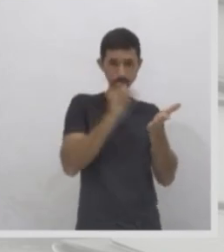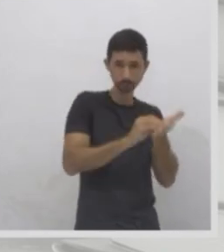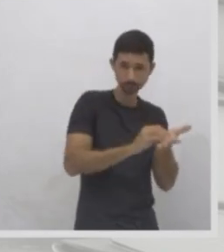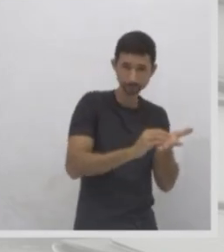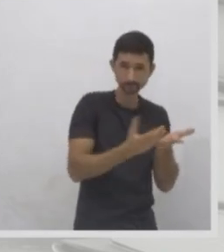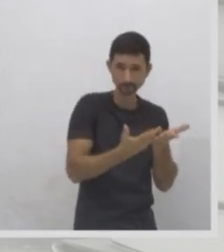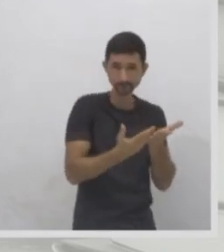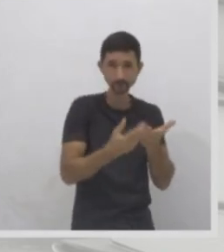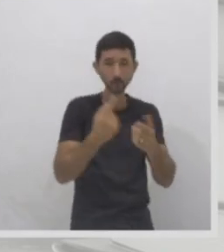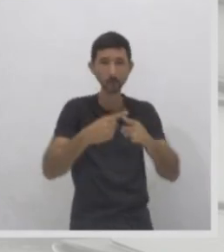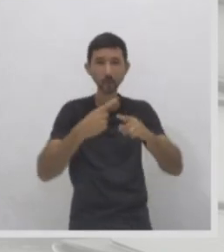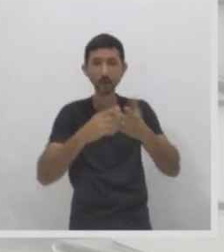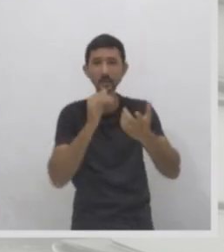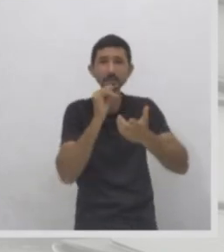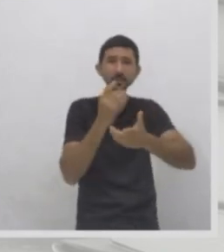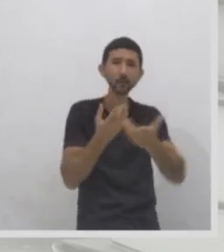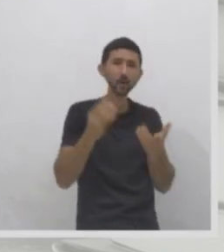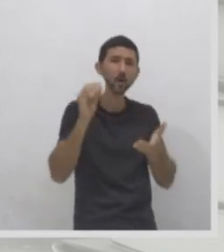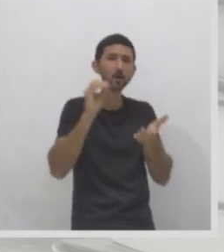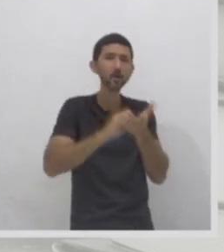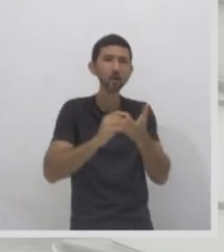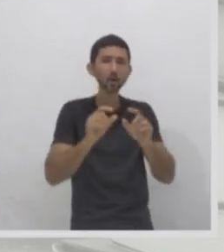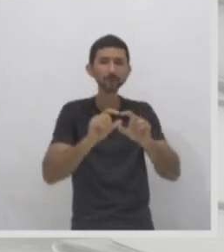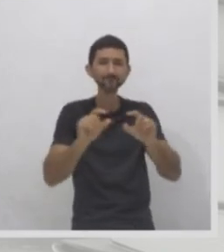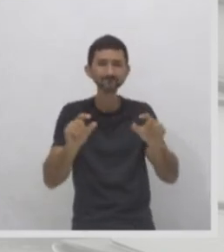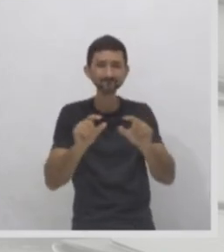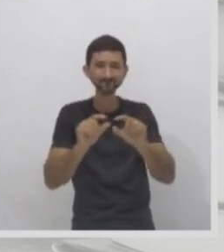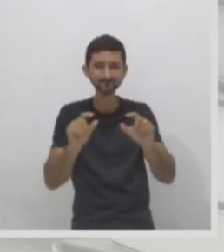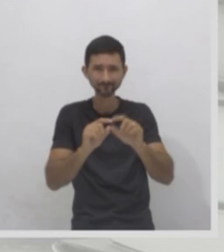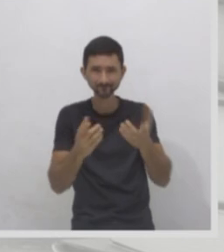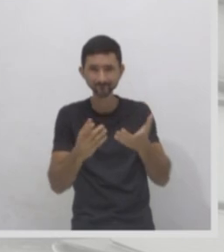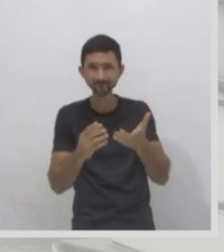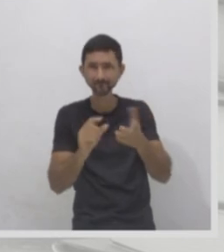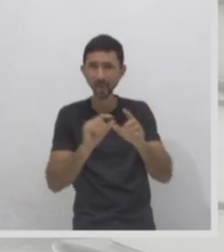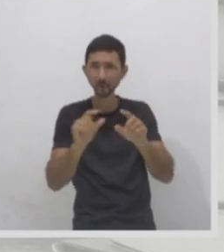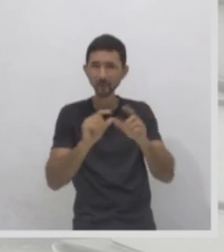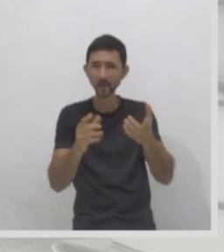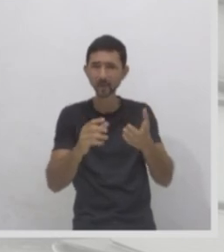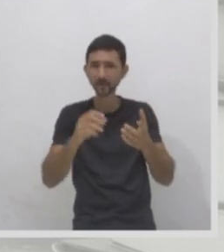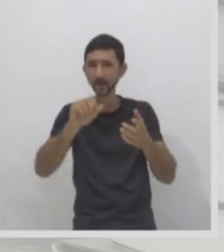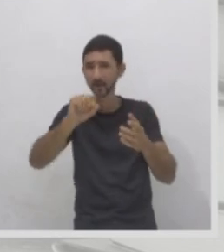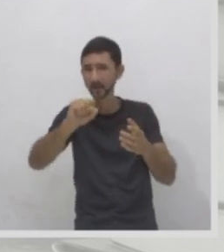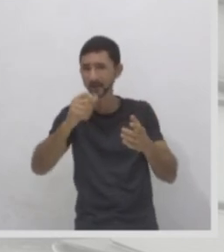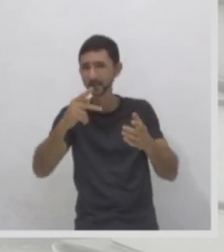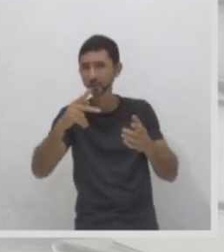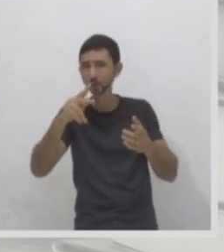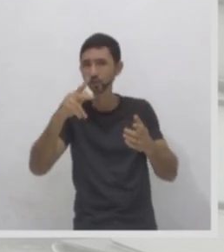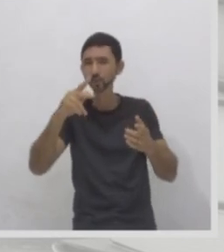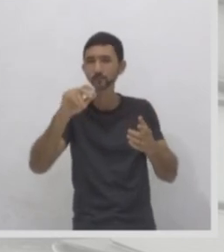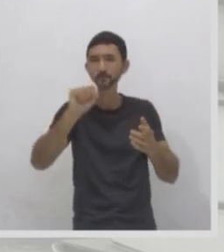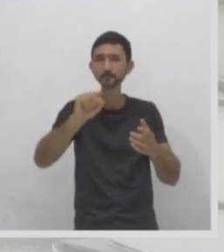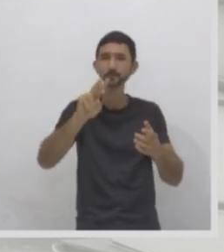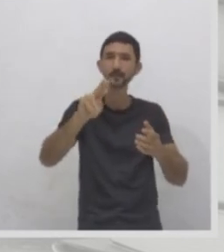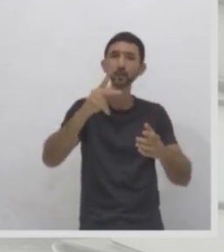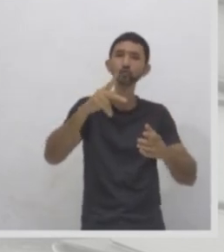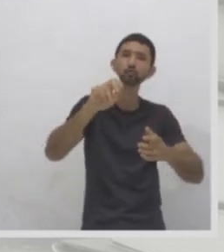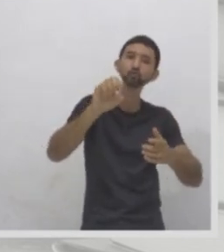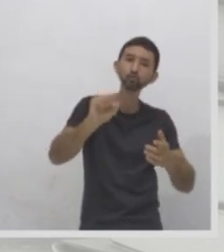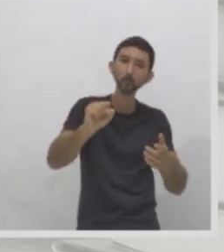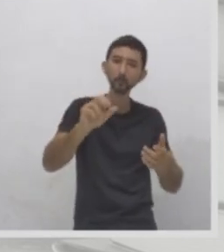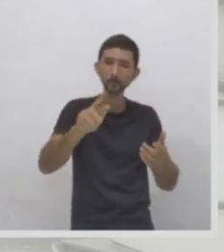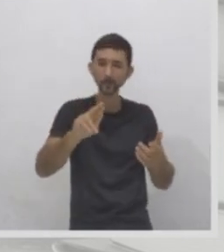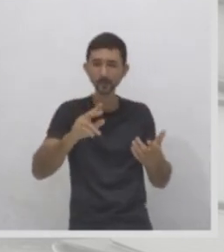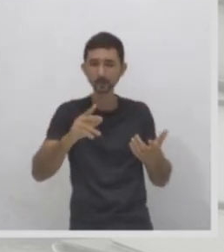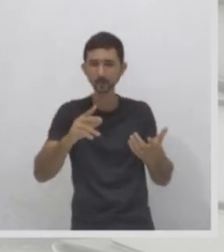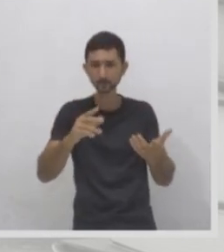principalmente por ela ter sido usada no diminutivo e com a palavra super na frente. O jornalista, ele poderia ter dito esse